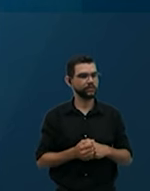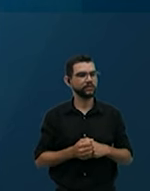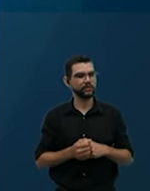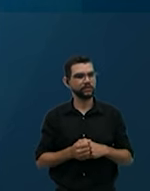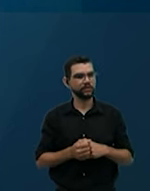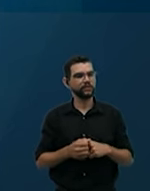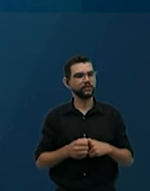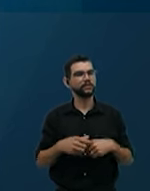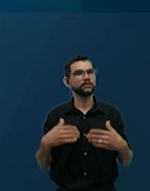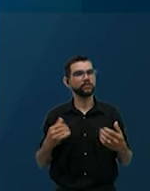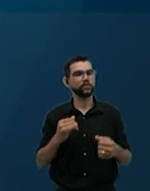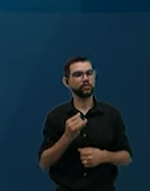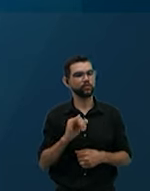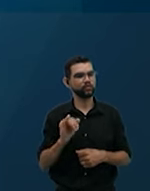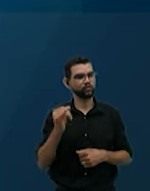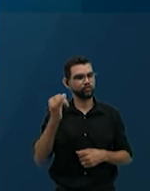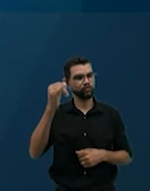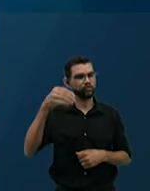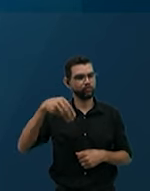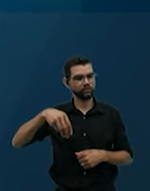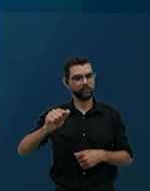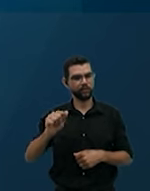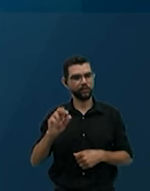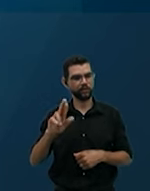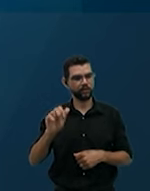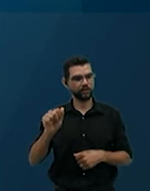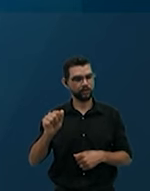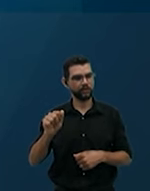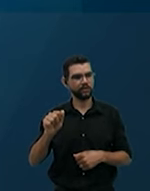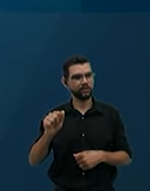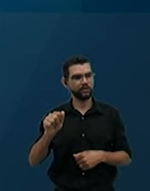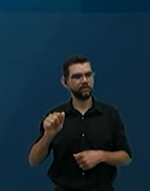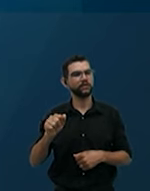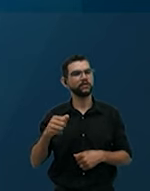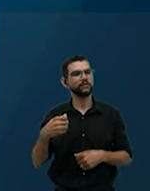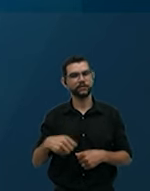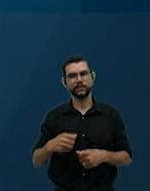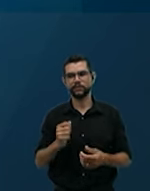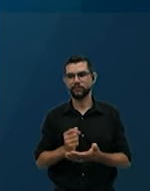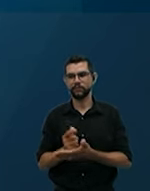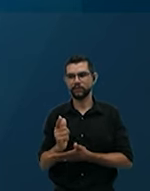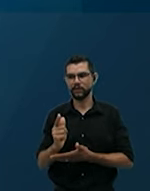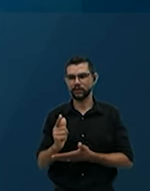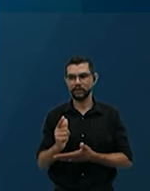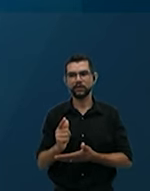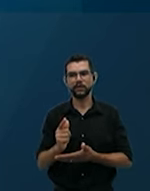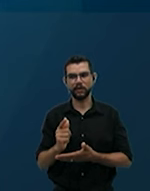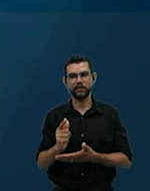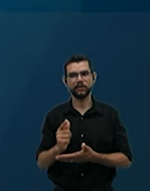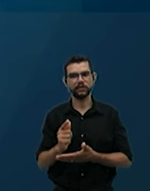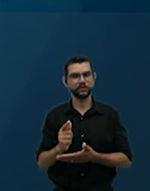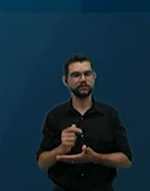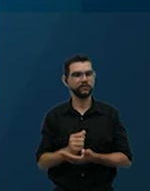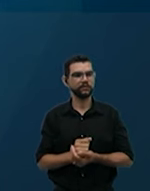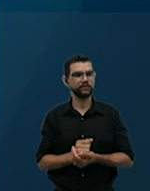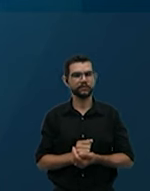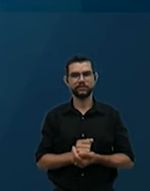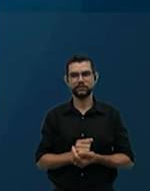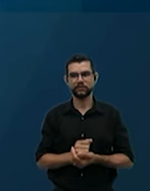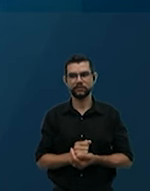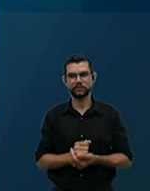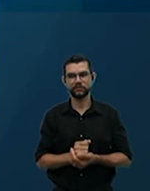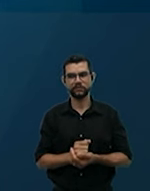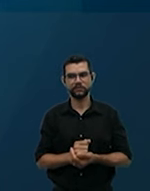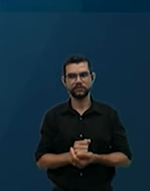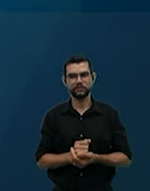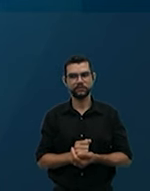a partir do arbitramento ou subsidiariamente a partir da citação. O Ministério Público defendeu